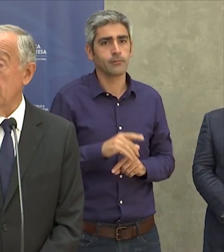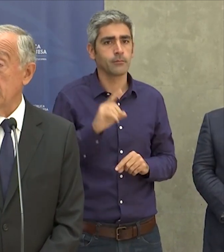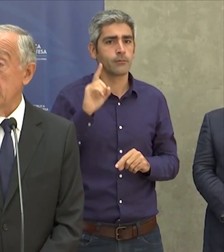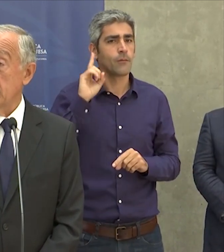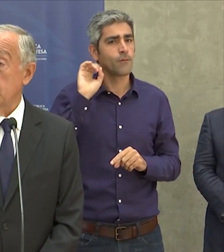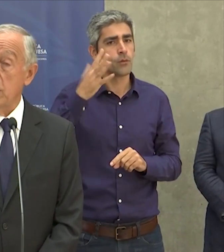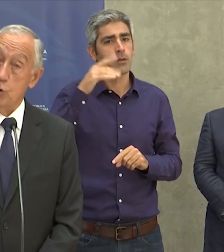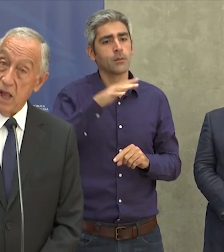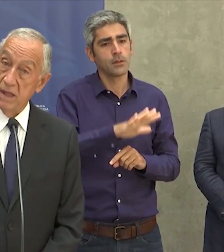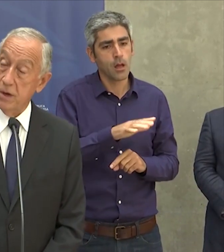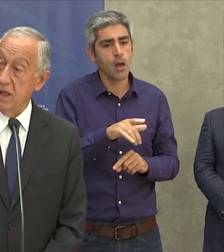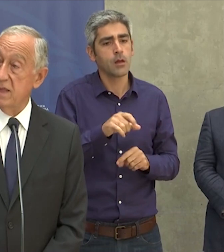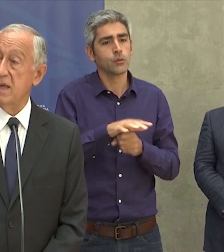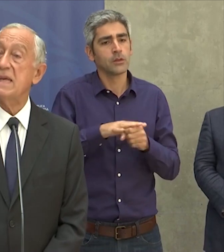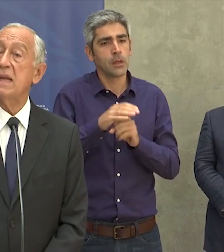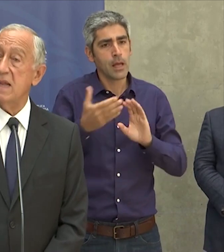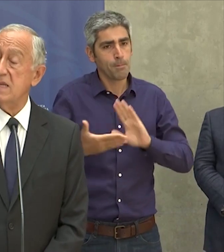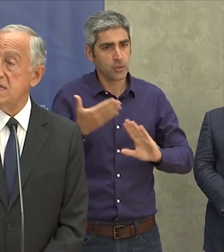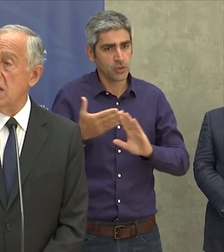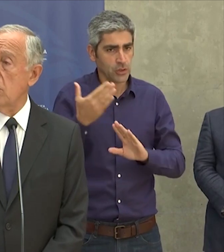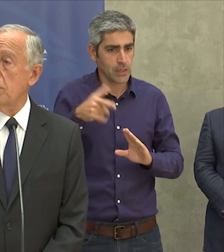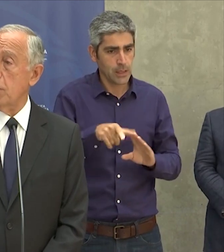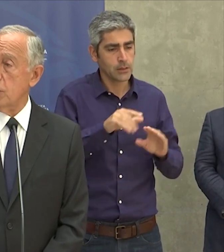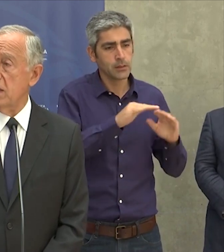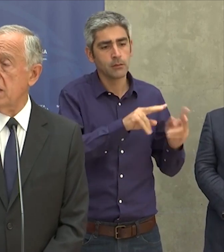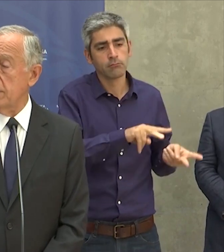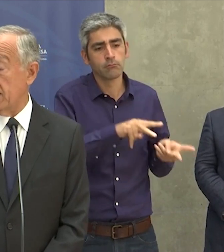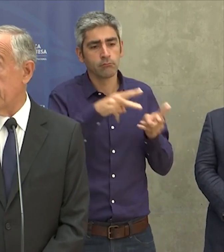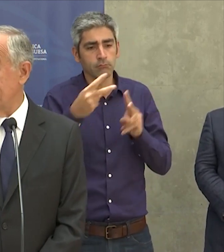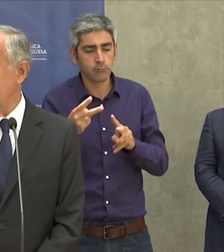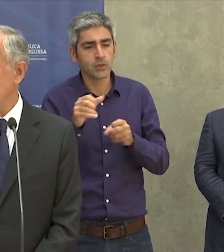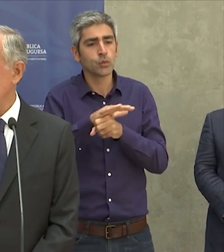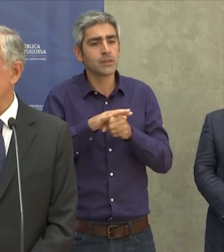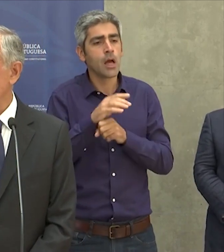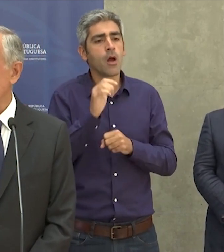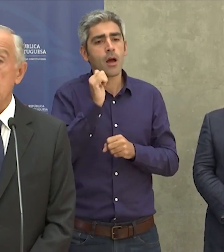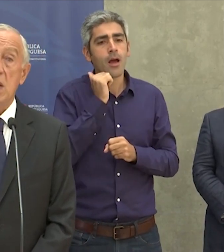Fundamental durante o estado de emergência e na transição para o estado de calamidade.